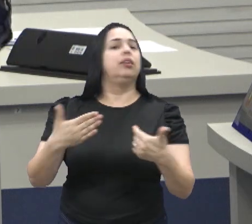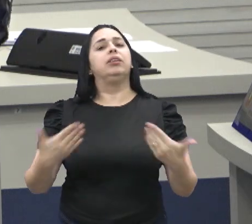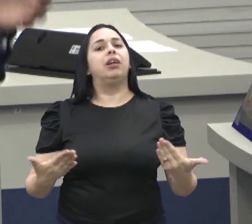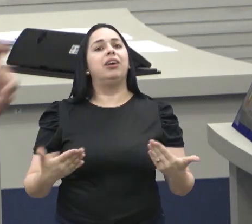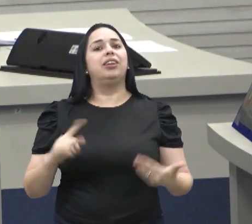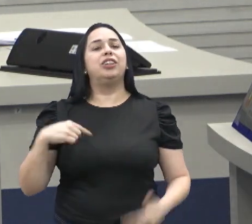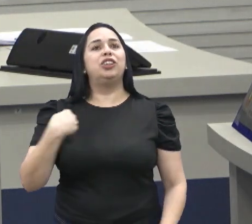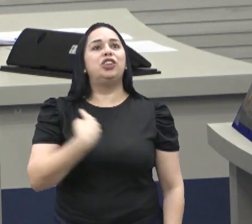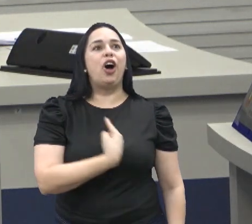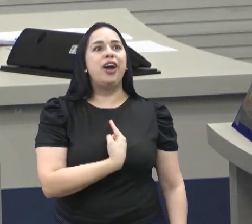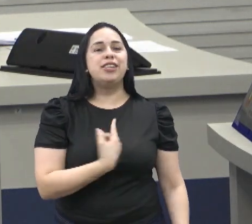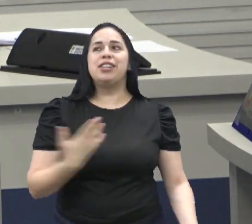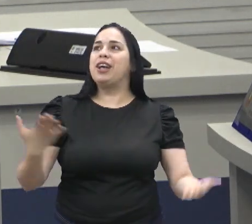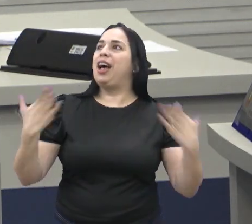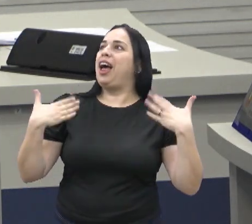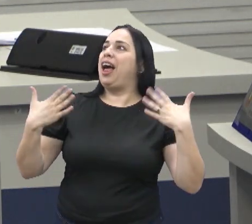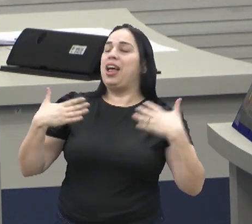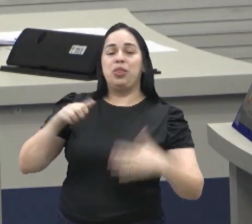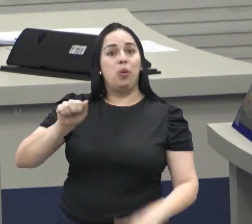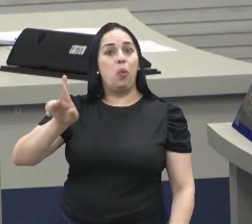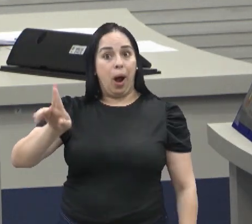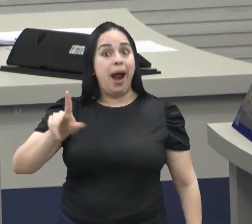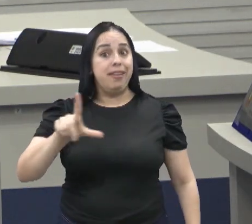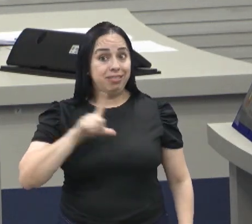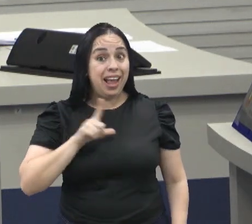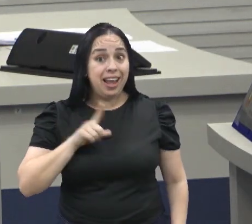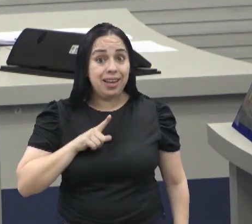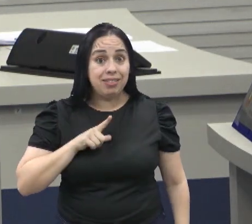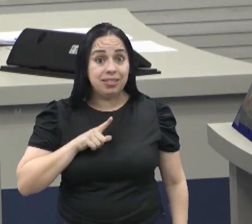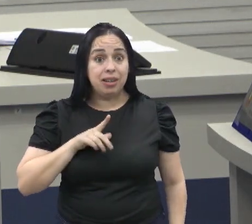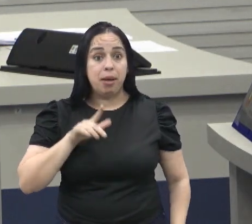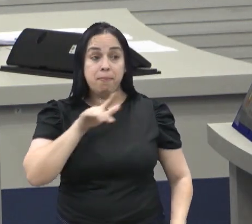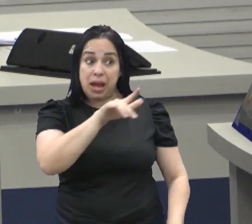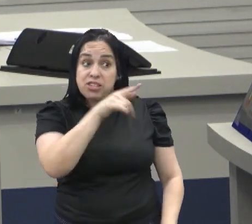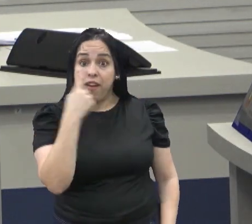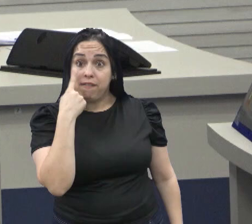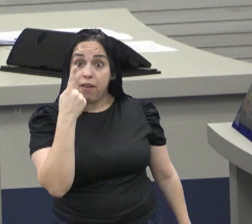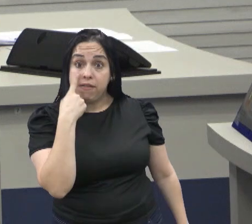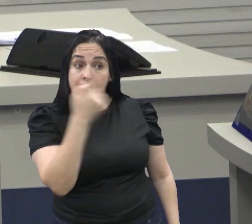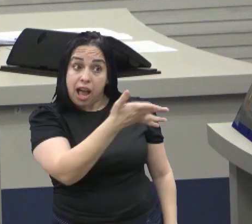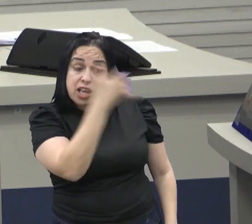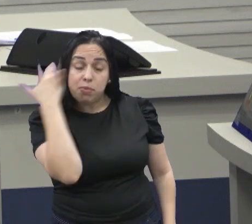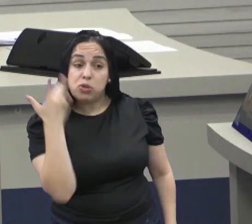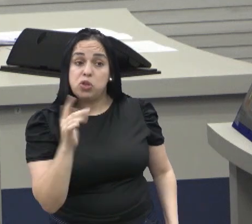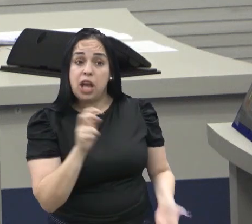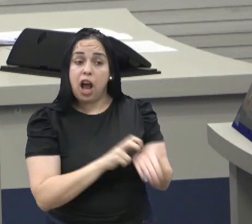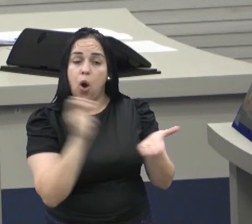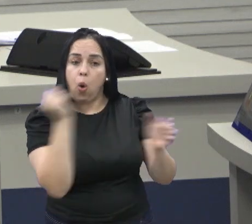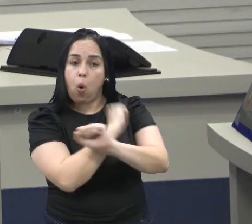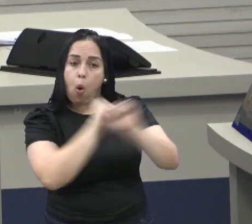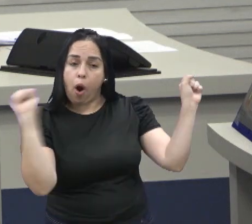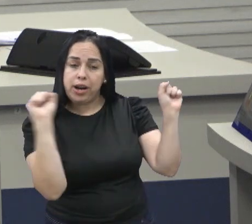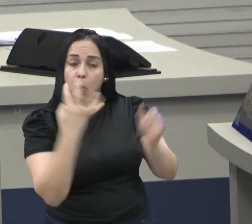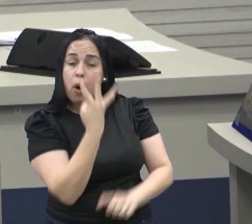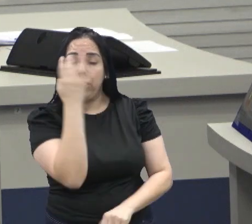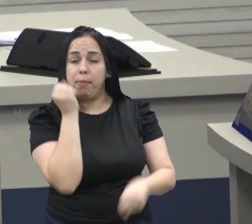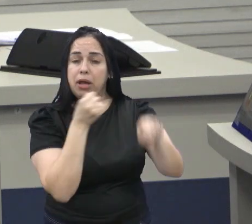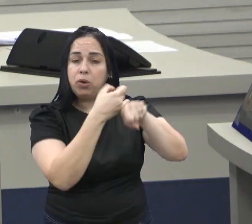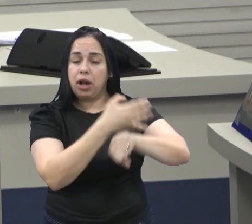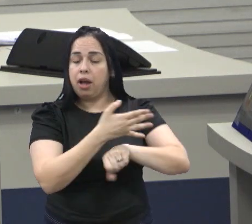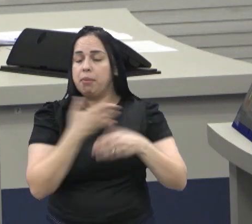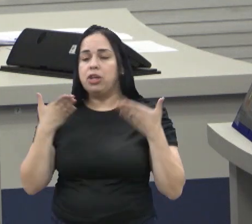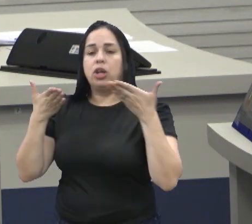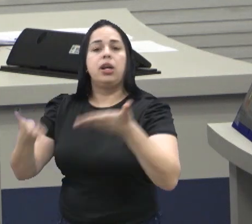ar-condicionado, discutindo o ônibus. Mas vamos ver a população que está acordando 4 horas da manhã para chegar às 8, que é isso. Olha aqui,